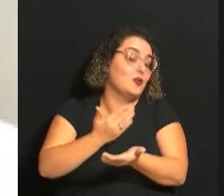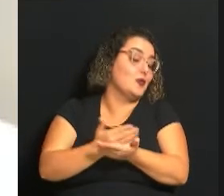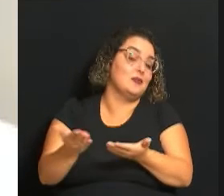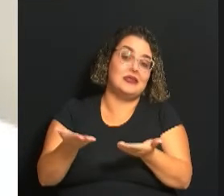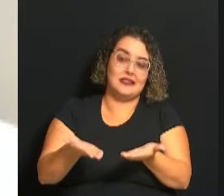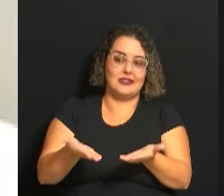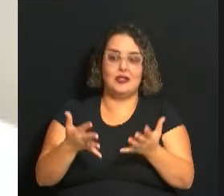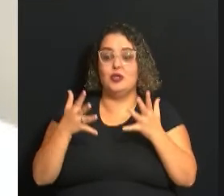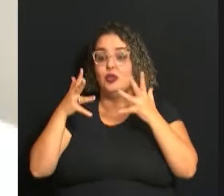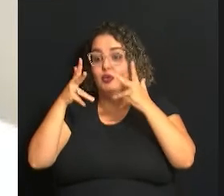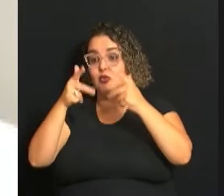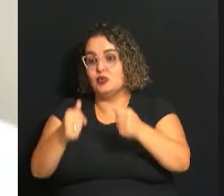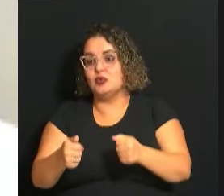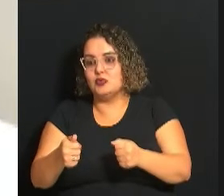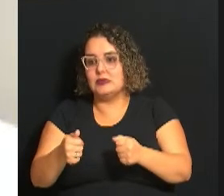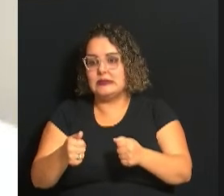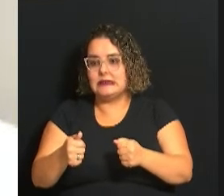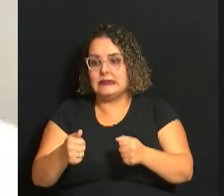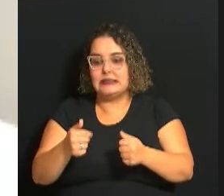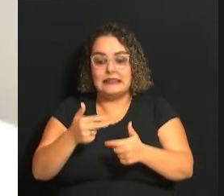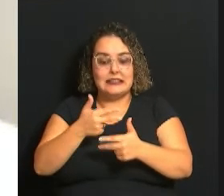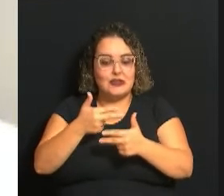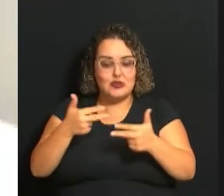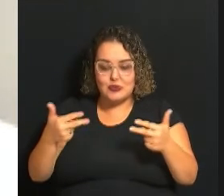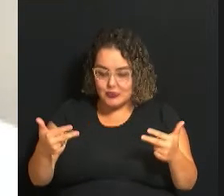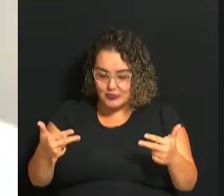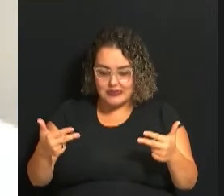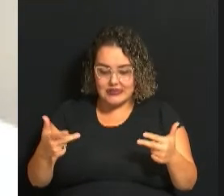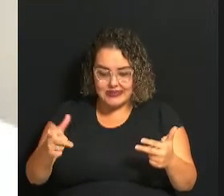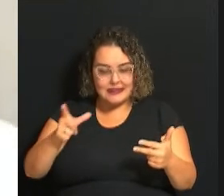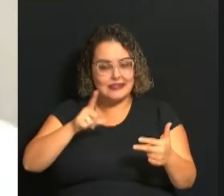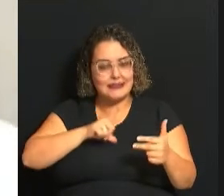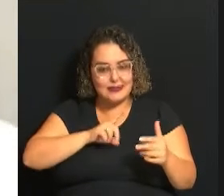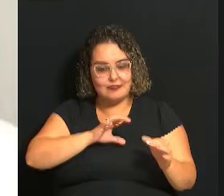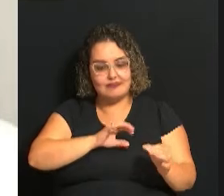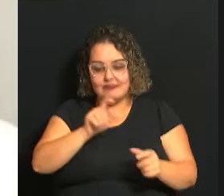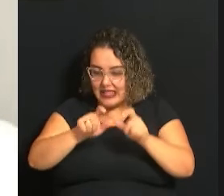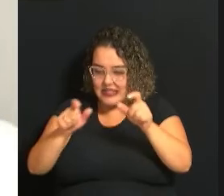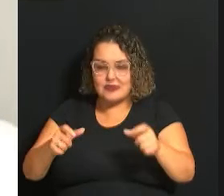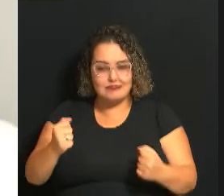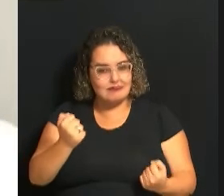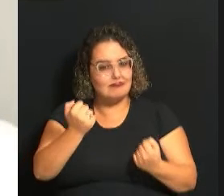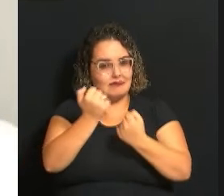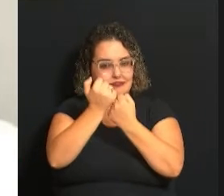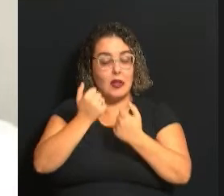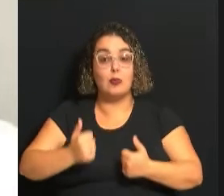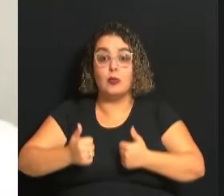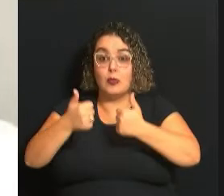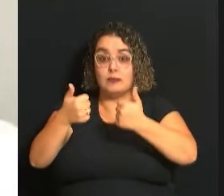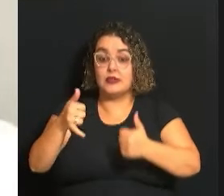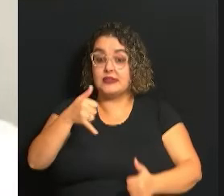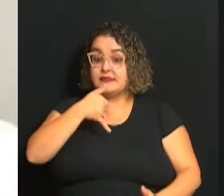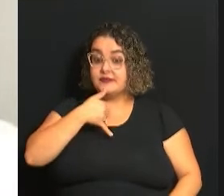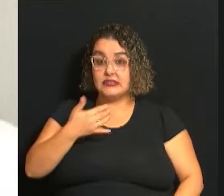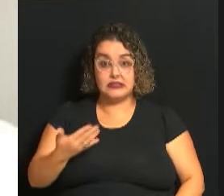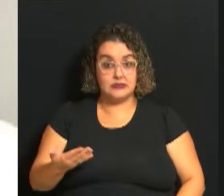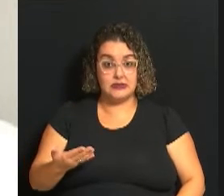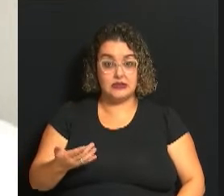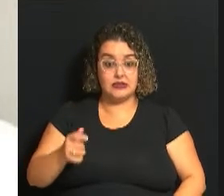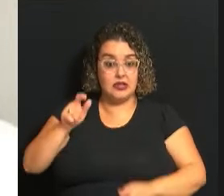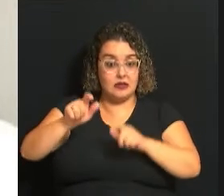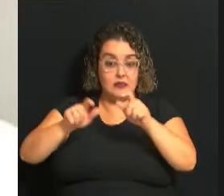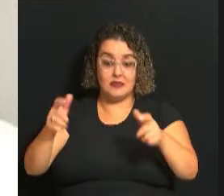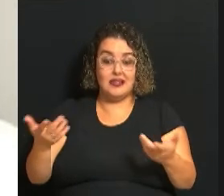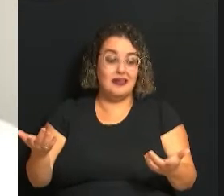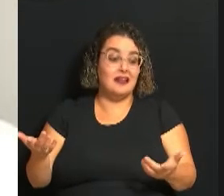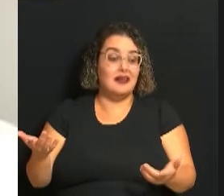né, a gente se agarrar às coisas e ter pessoas que nos apoiem positivamente, porque infelizmente tem pessoas que não, né?